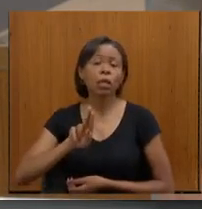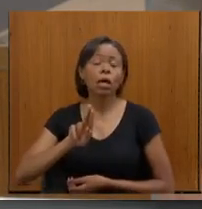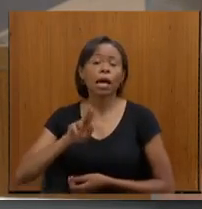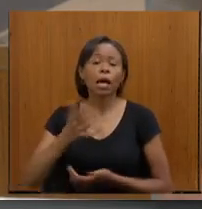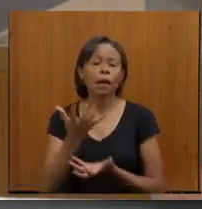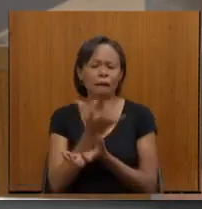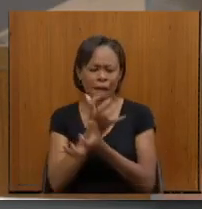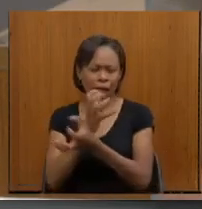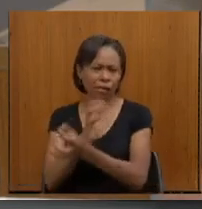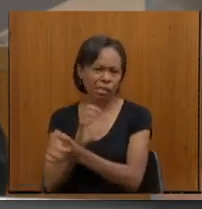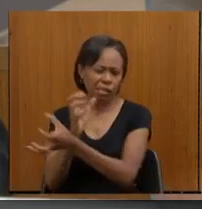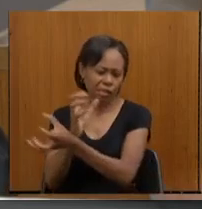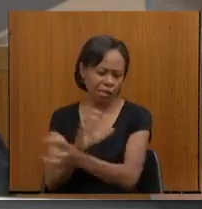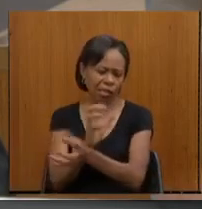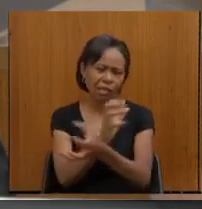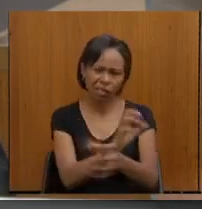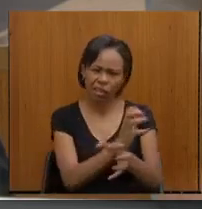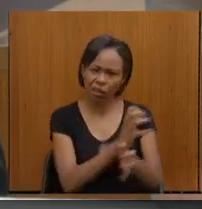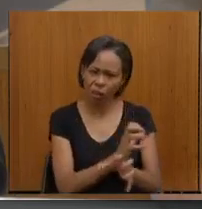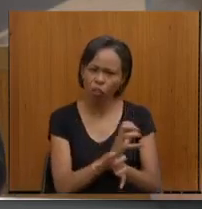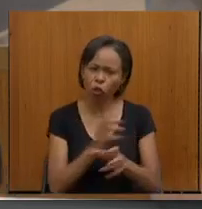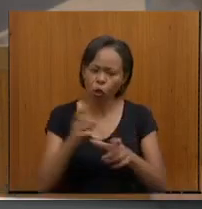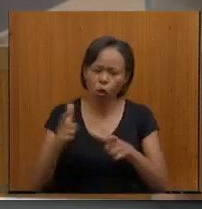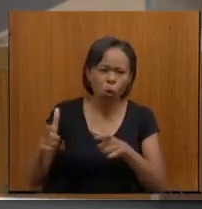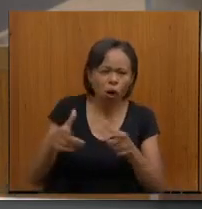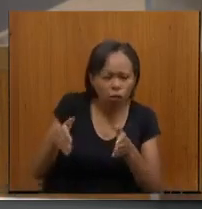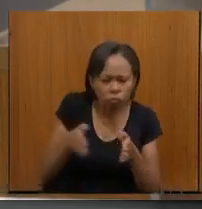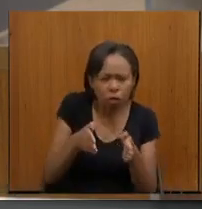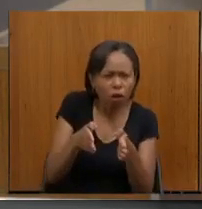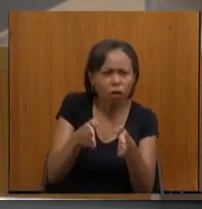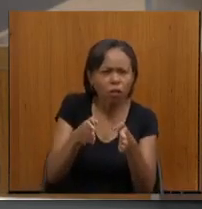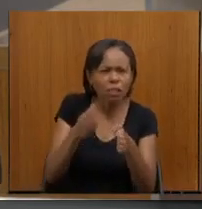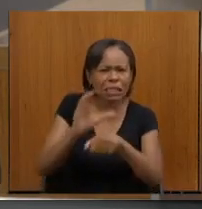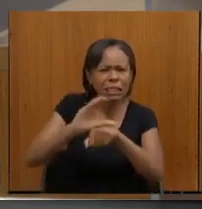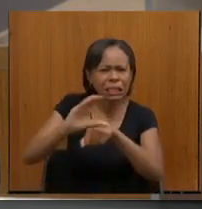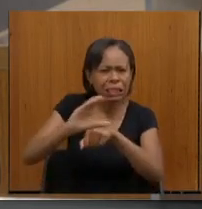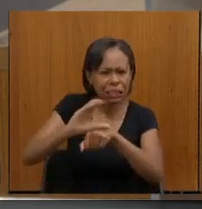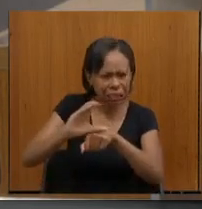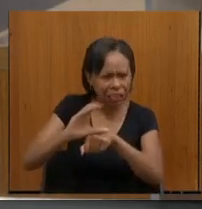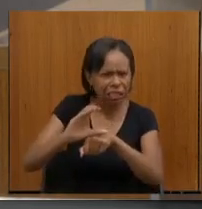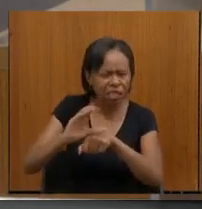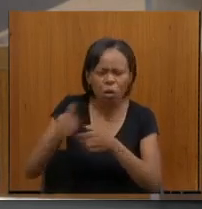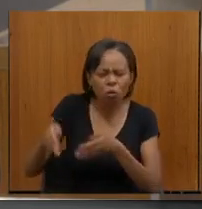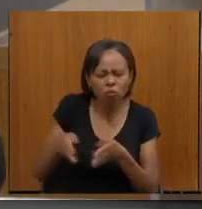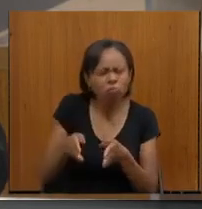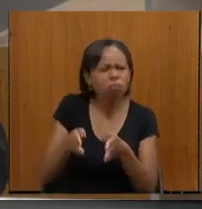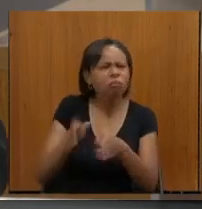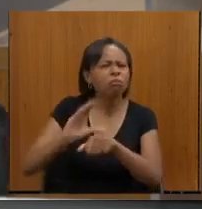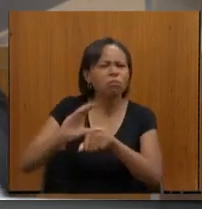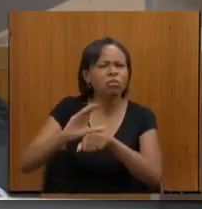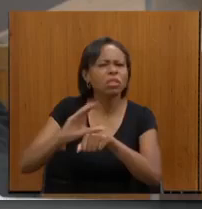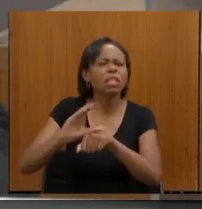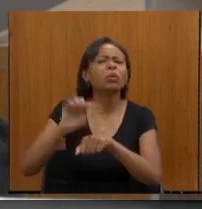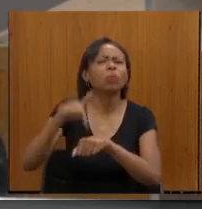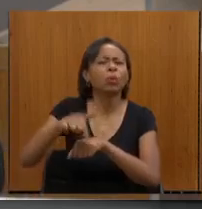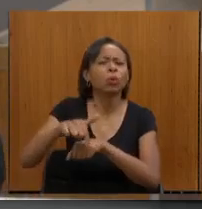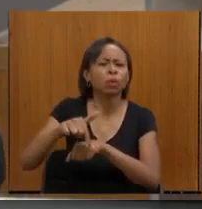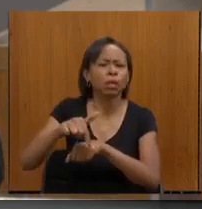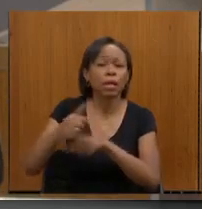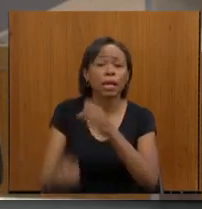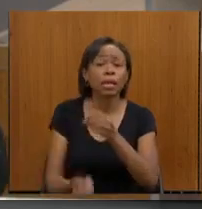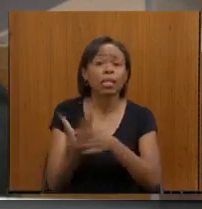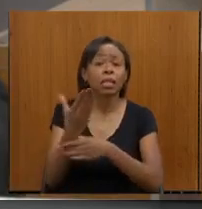são as rotas cinza por exemplo são rotas que produzem o hidrogênio a partir do petróleo